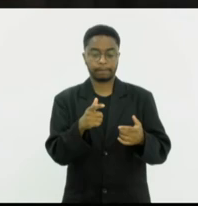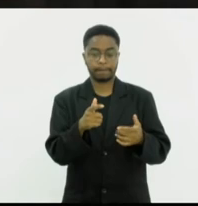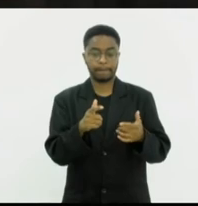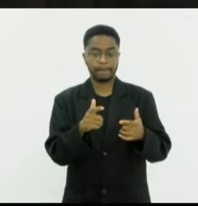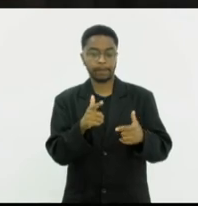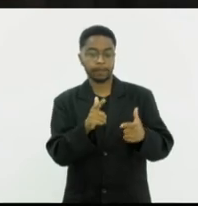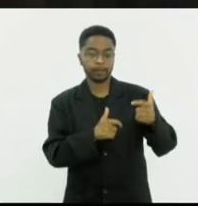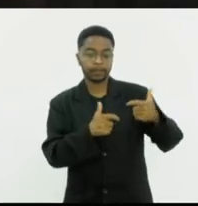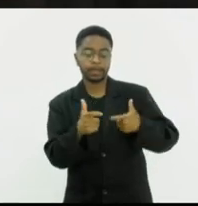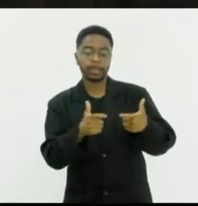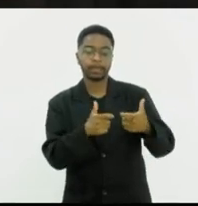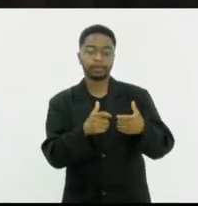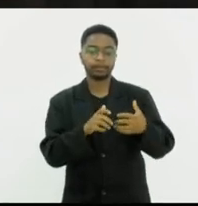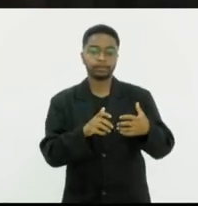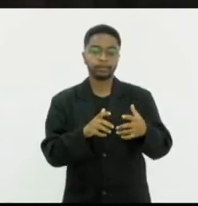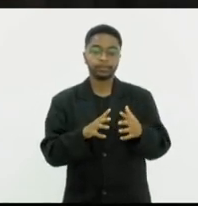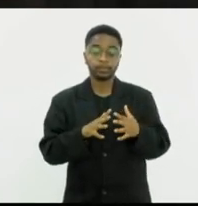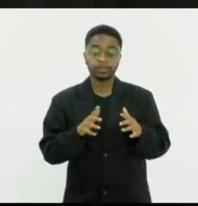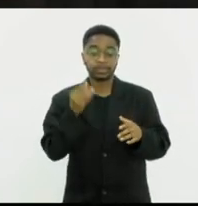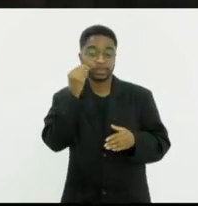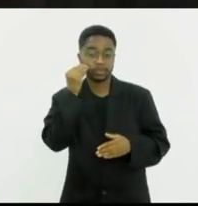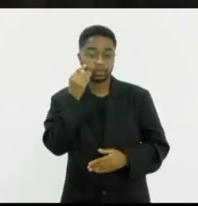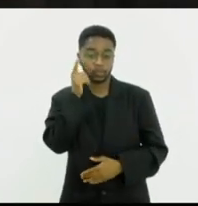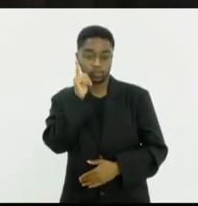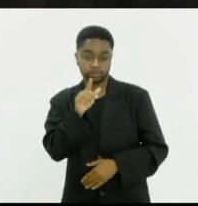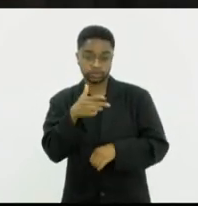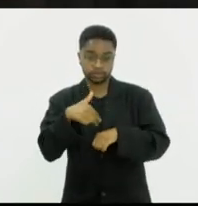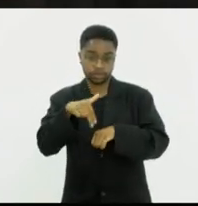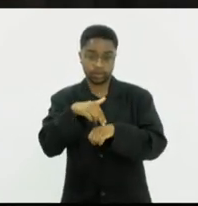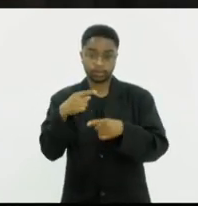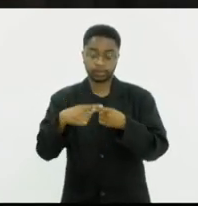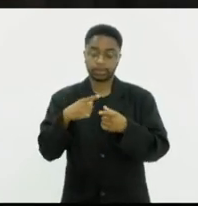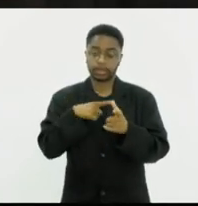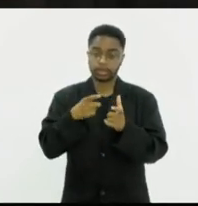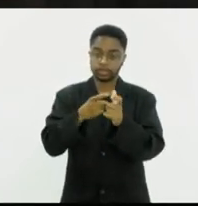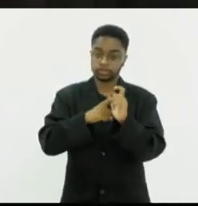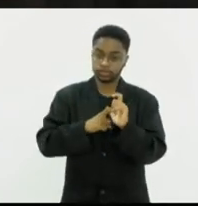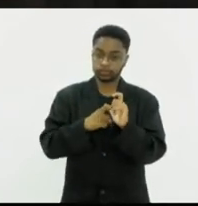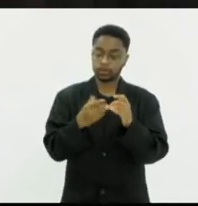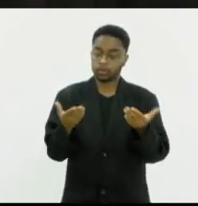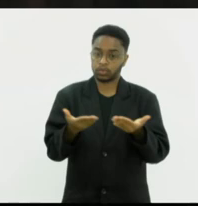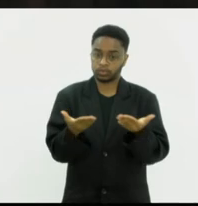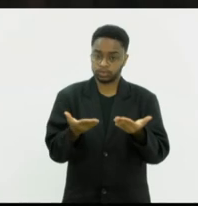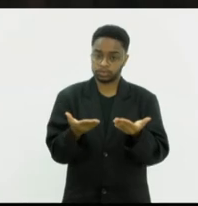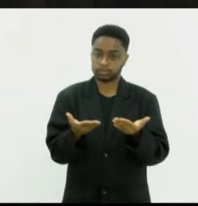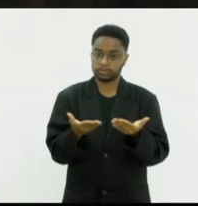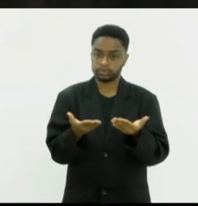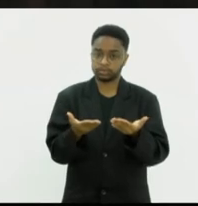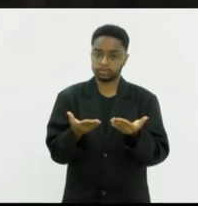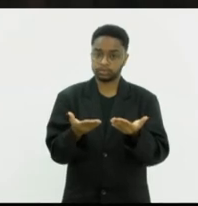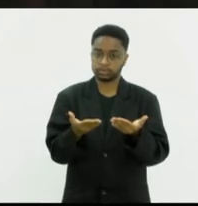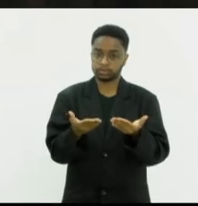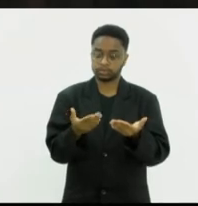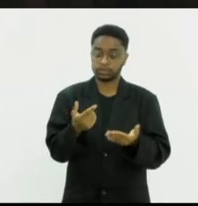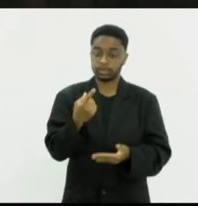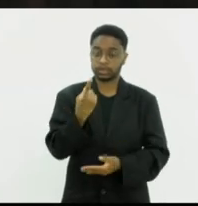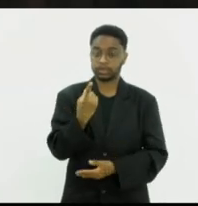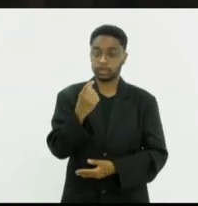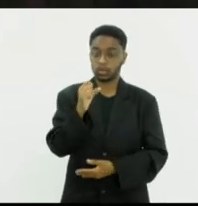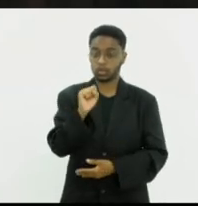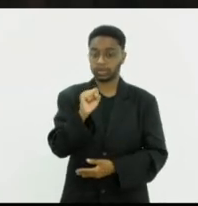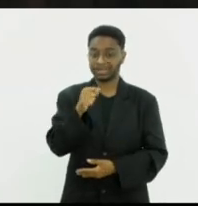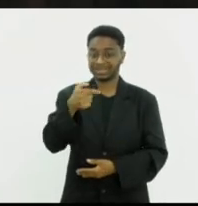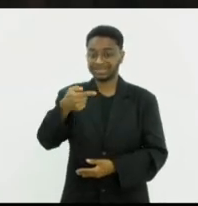conseguir da União, e nós temos a nossa dívida com a União hoje, é de 187